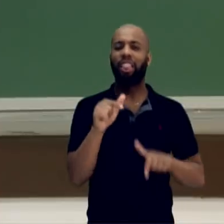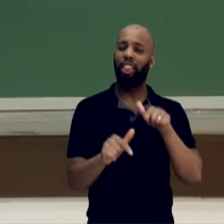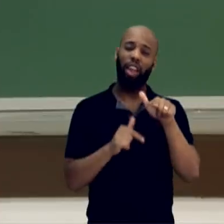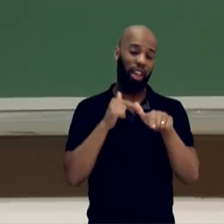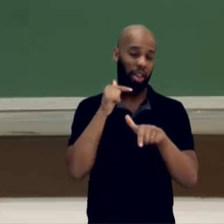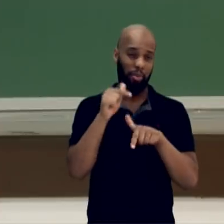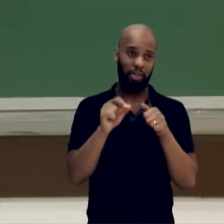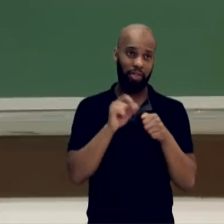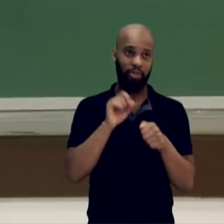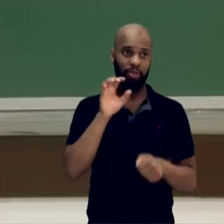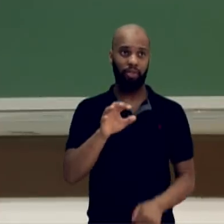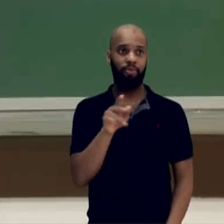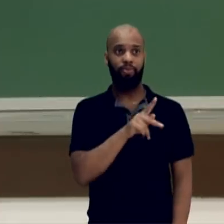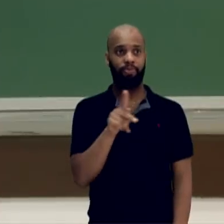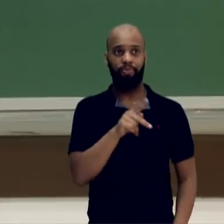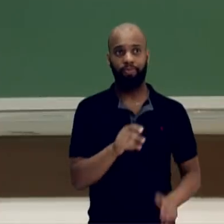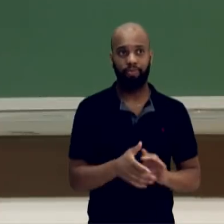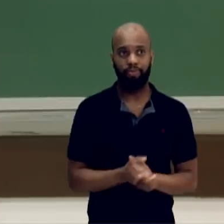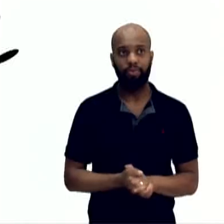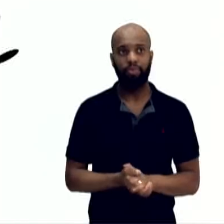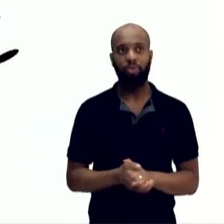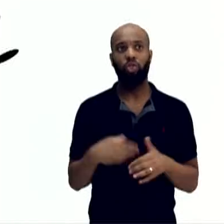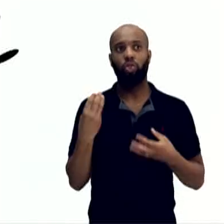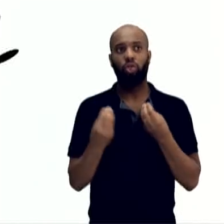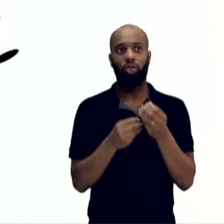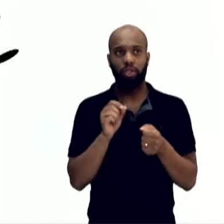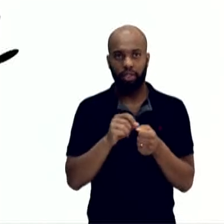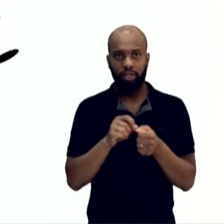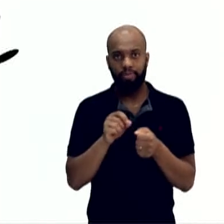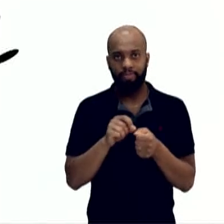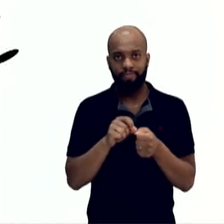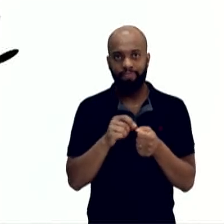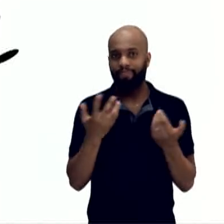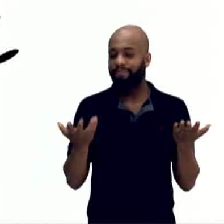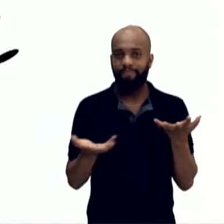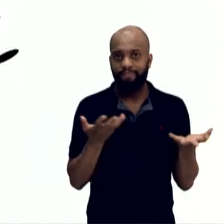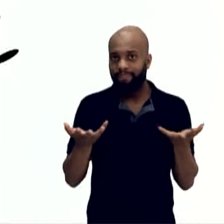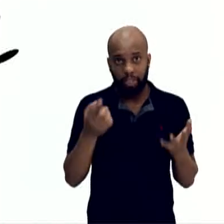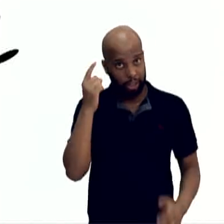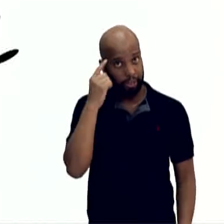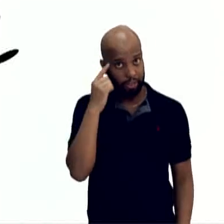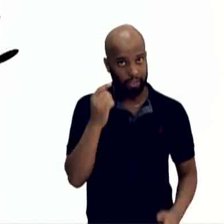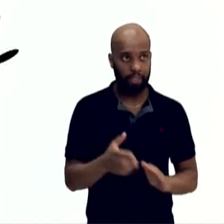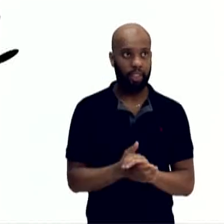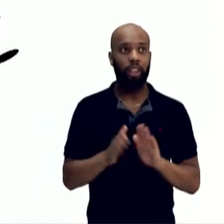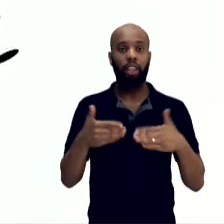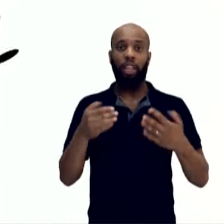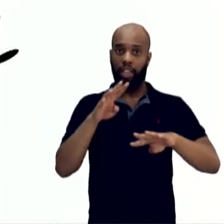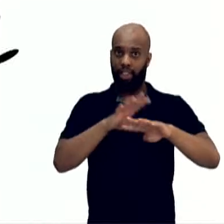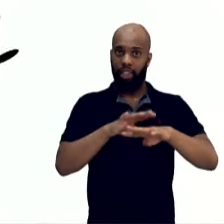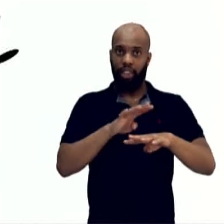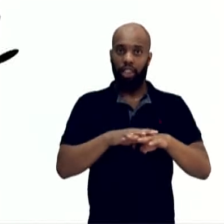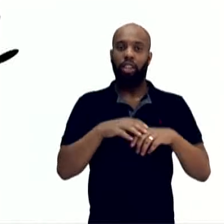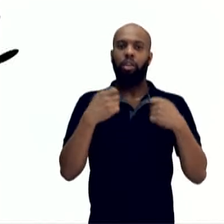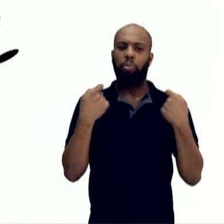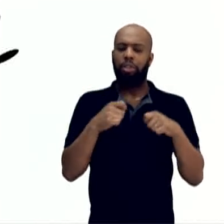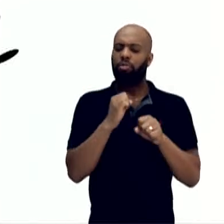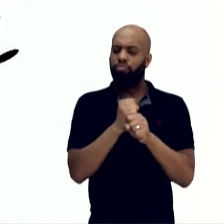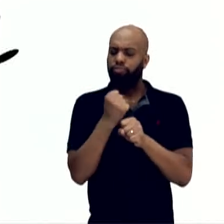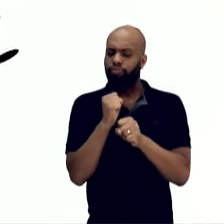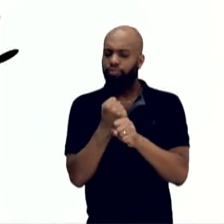trabalho fazer assim, professora. Vai dar trabalho? Então, vamos pensar. A matemática é uma